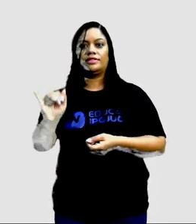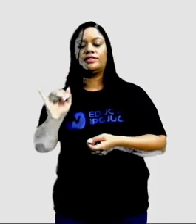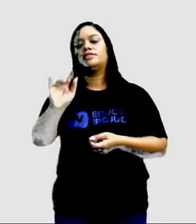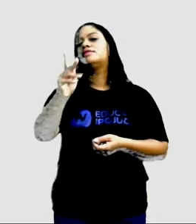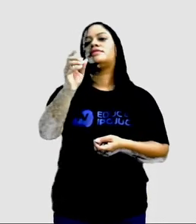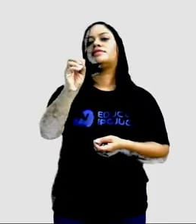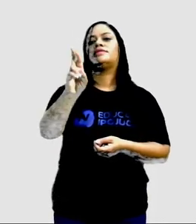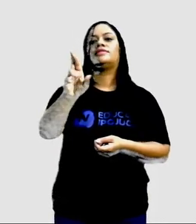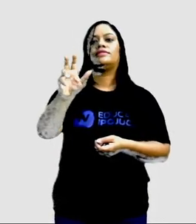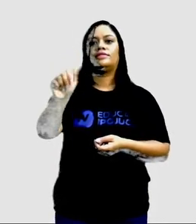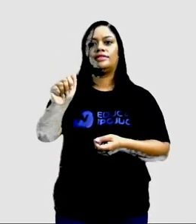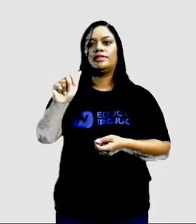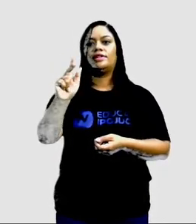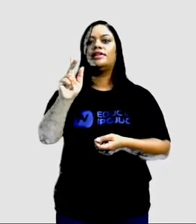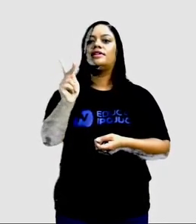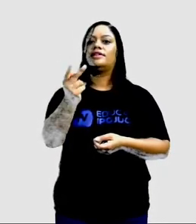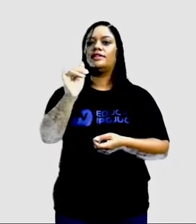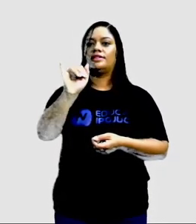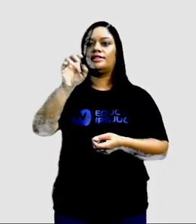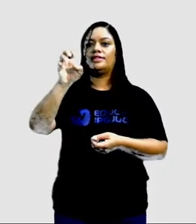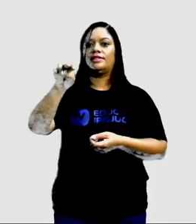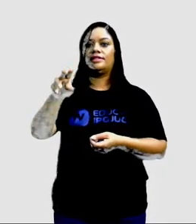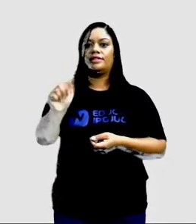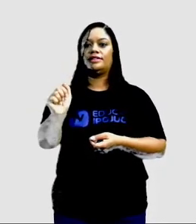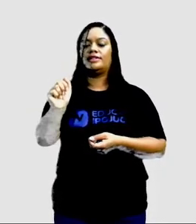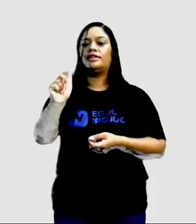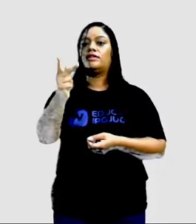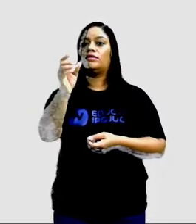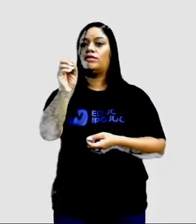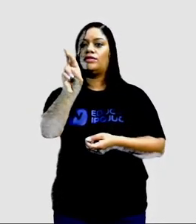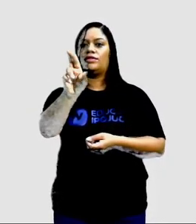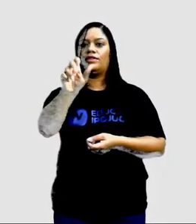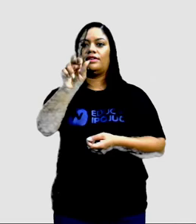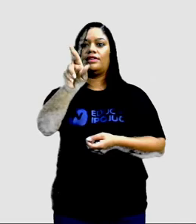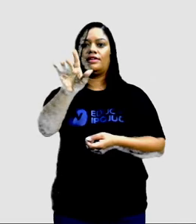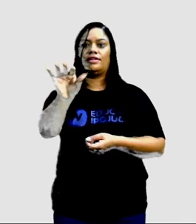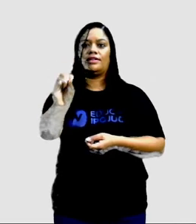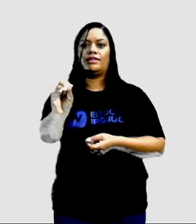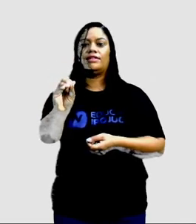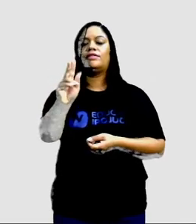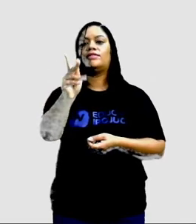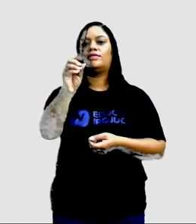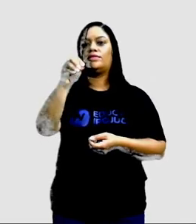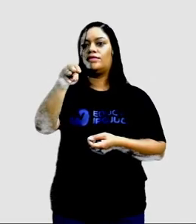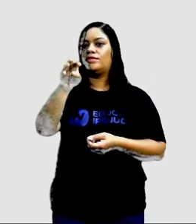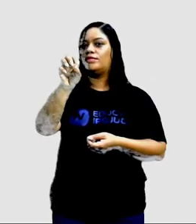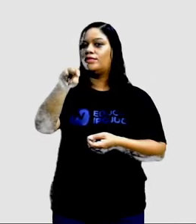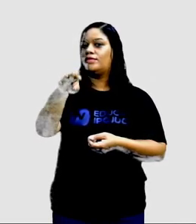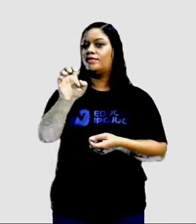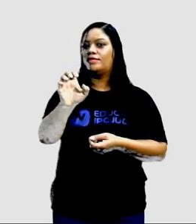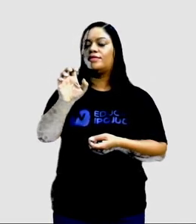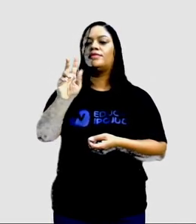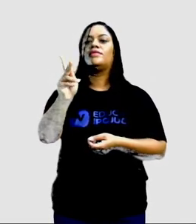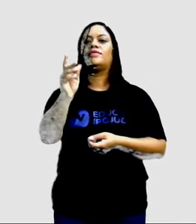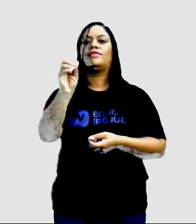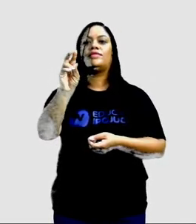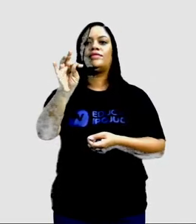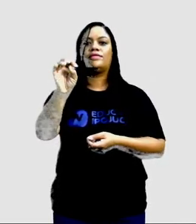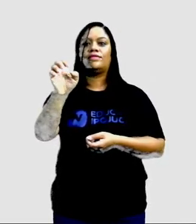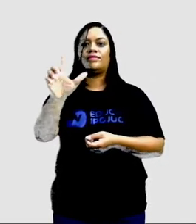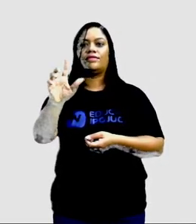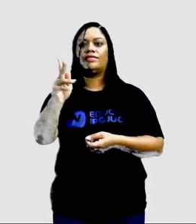hora, hiena, horário, homem, hotel,